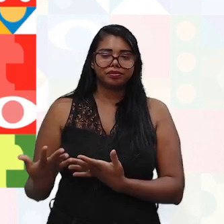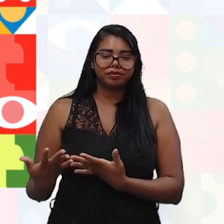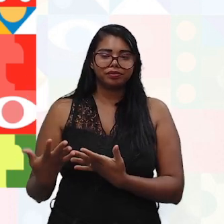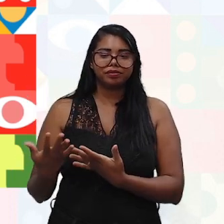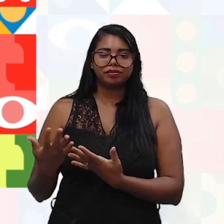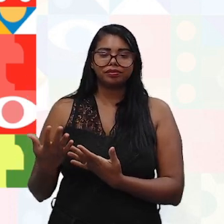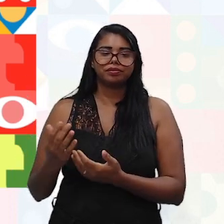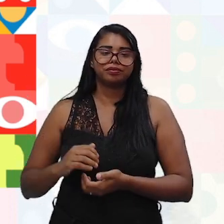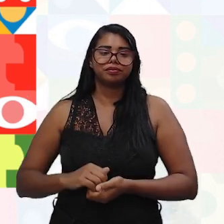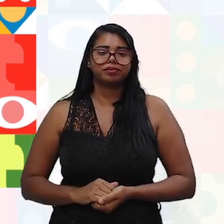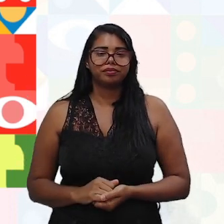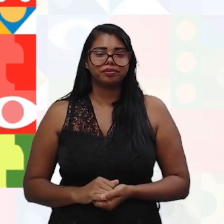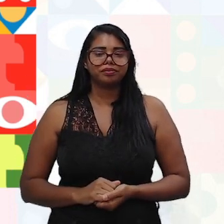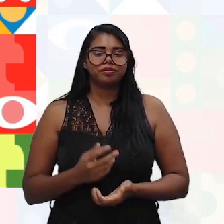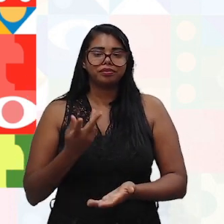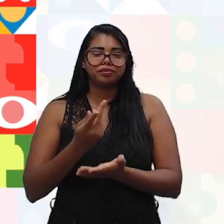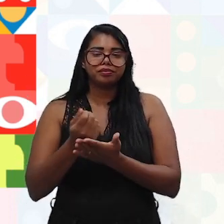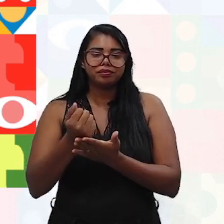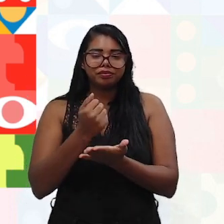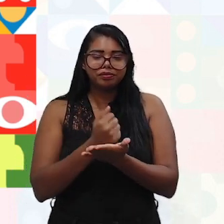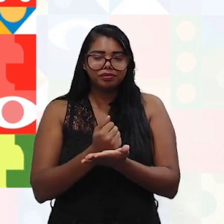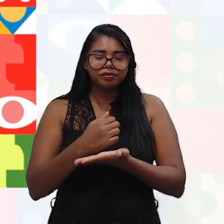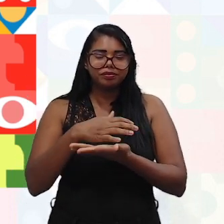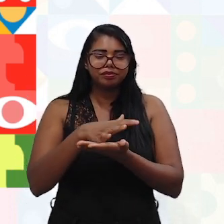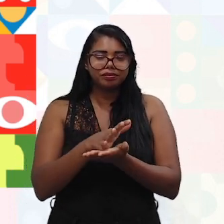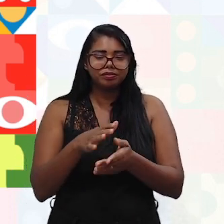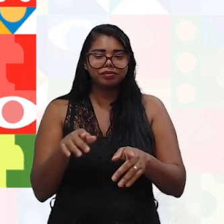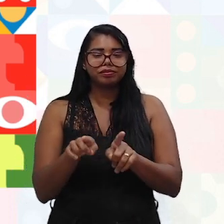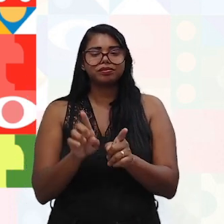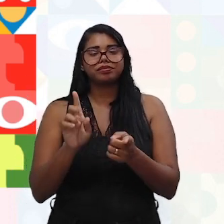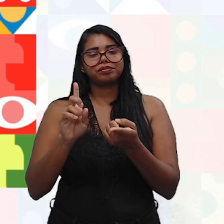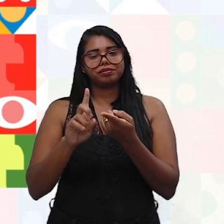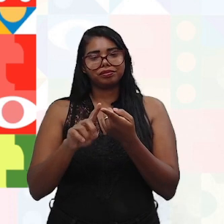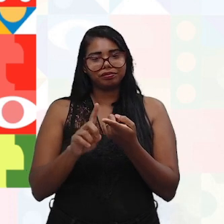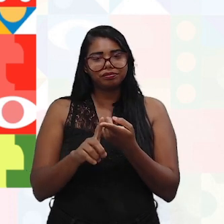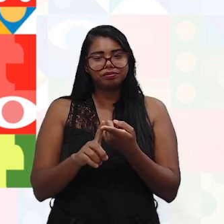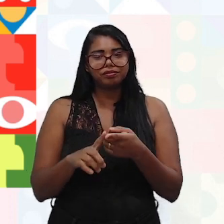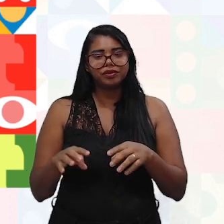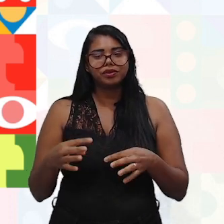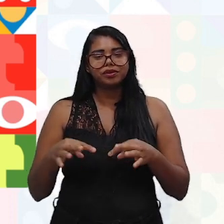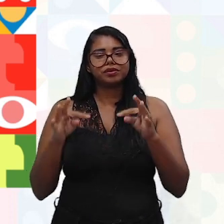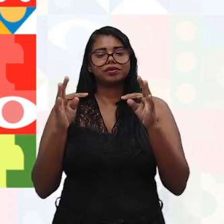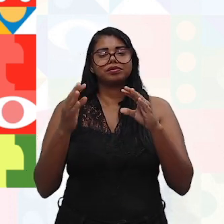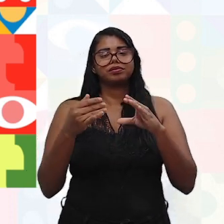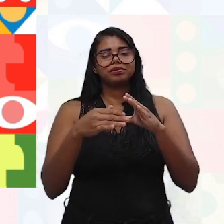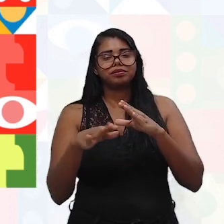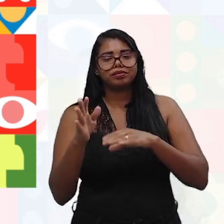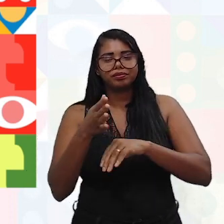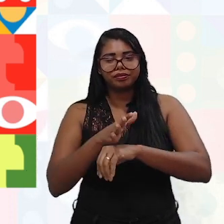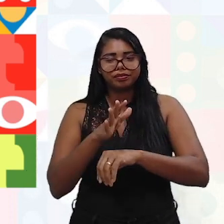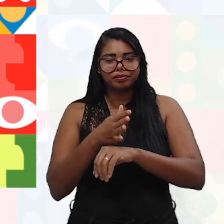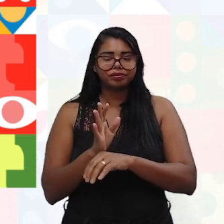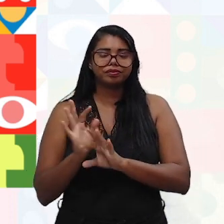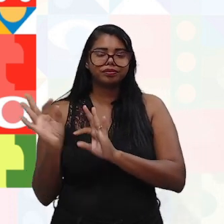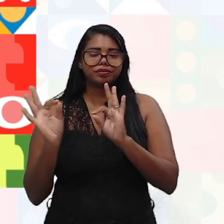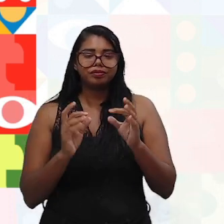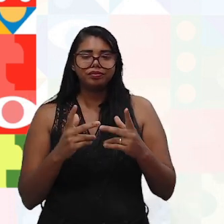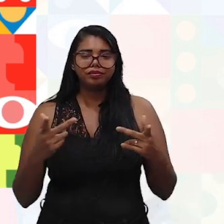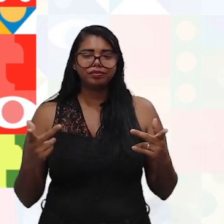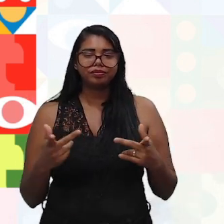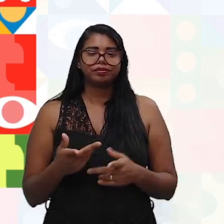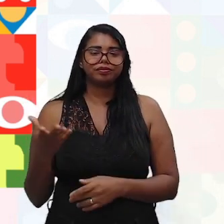agentes que danificam esses documentos, tanto físicos quanto digitais, e alguns pequenos reparos. É tudo